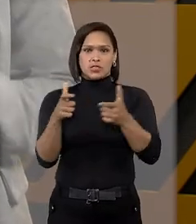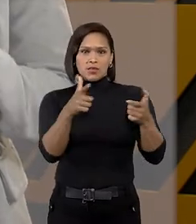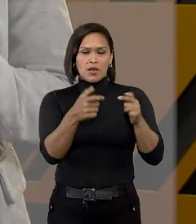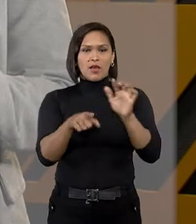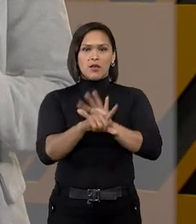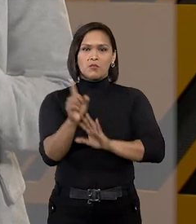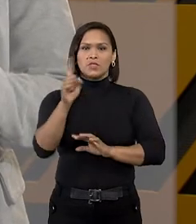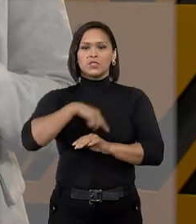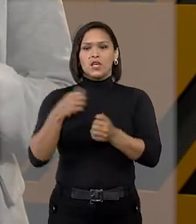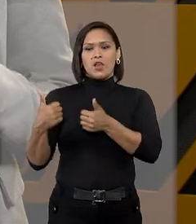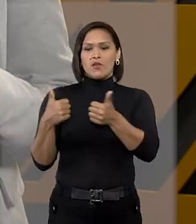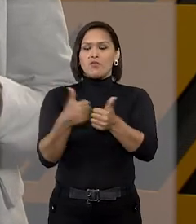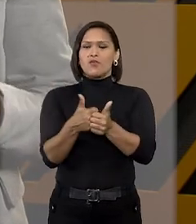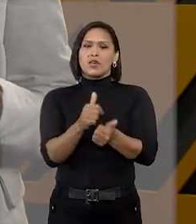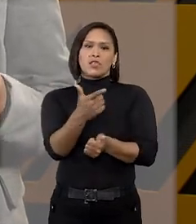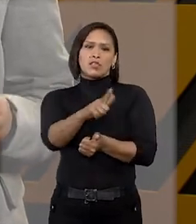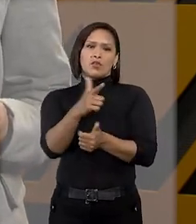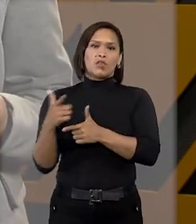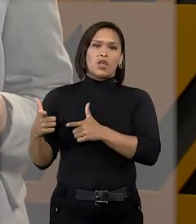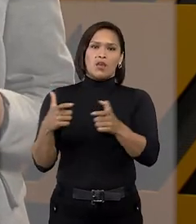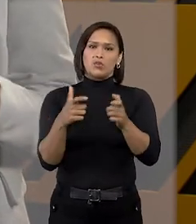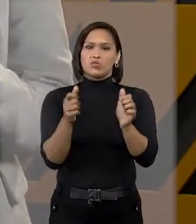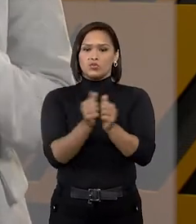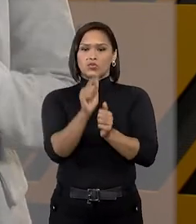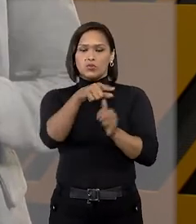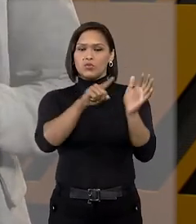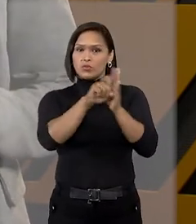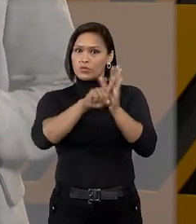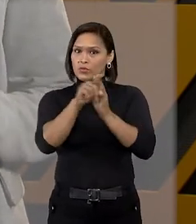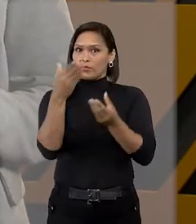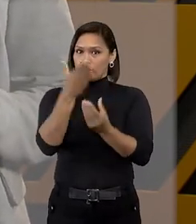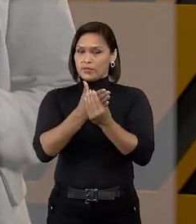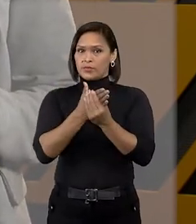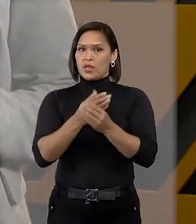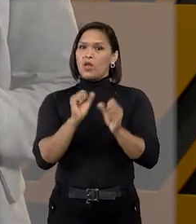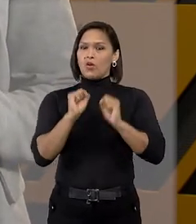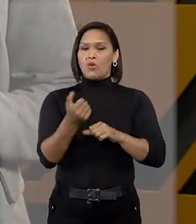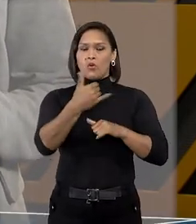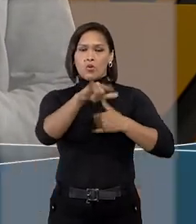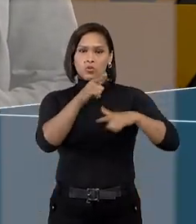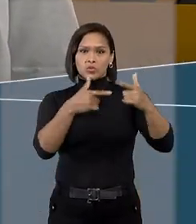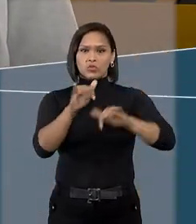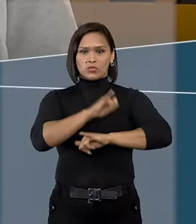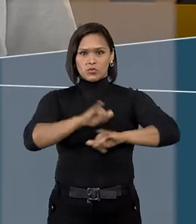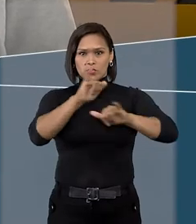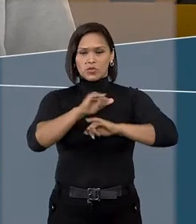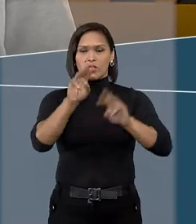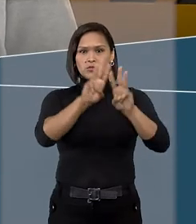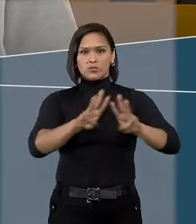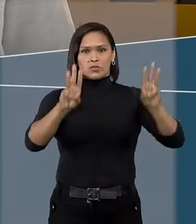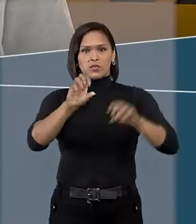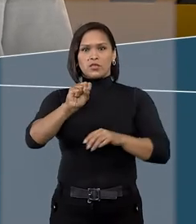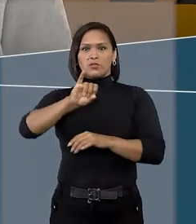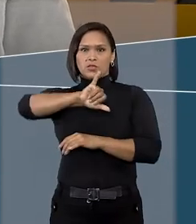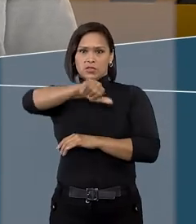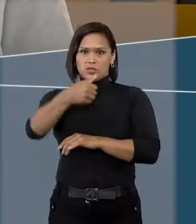munição, desde que desacompanhadas da arma, como no caso analisado. Você confere outras